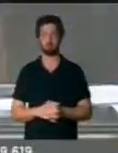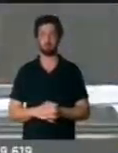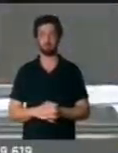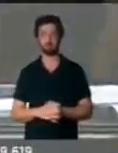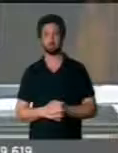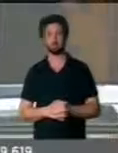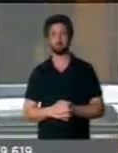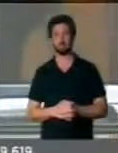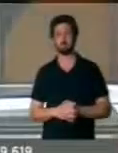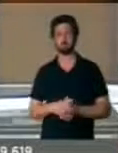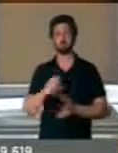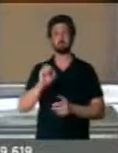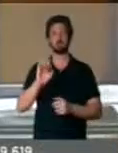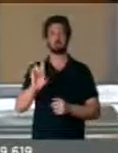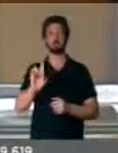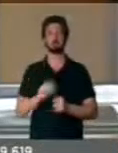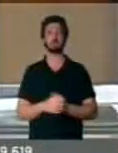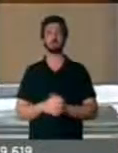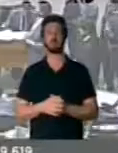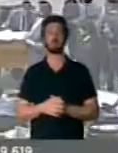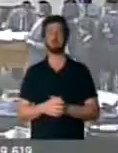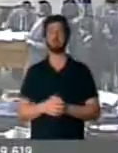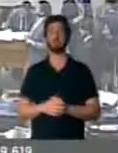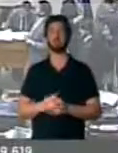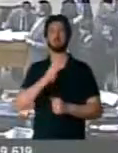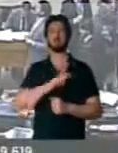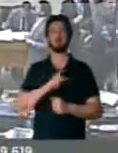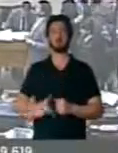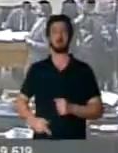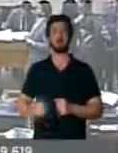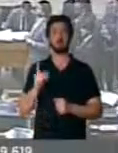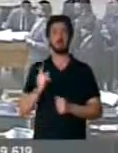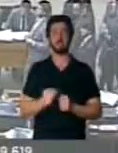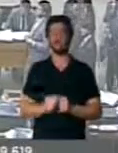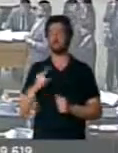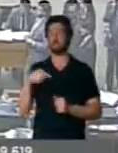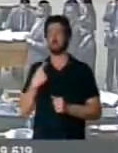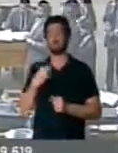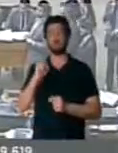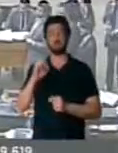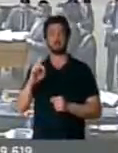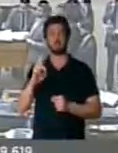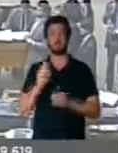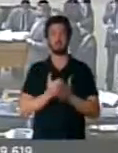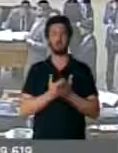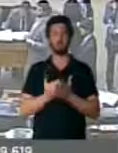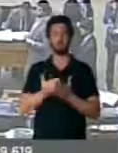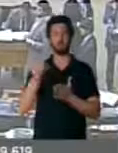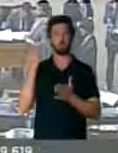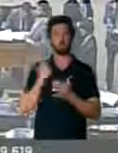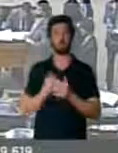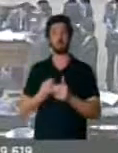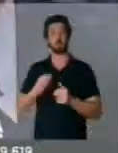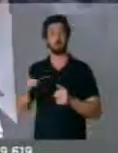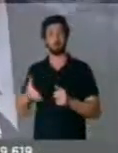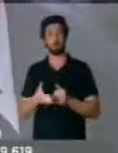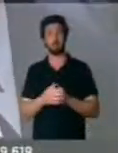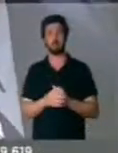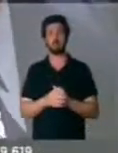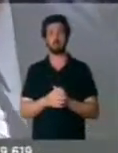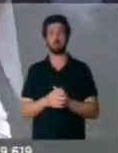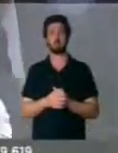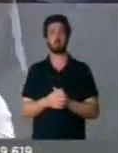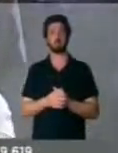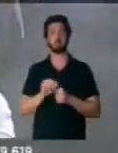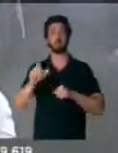Deputado Solidariedade. Senhor presidente, o Solidariedade, desde o início, participou